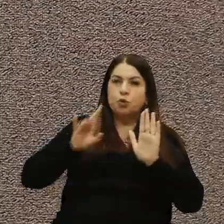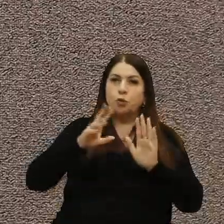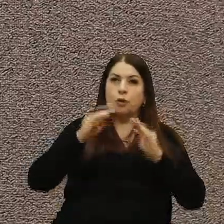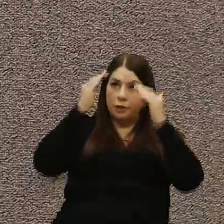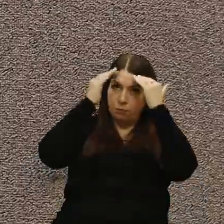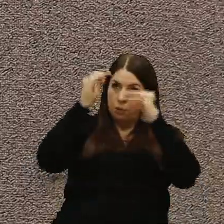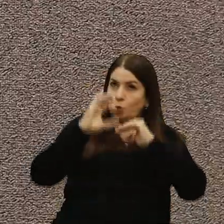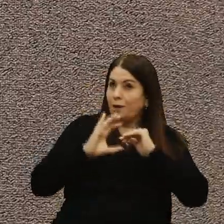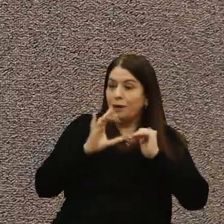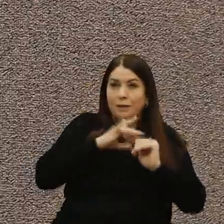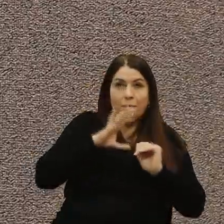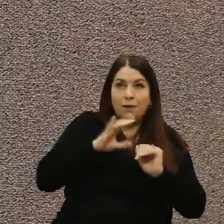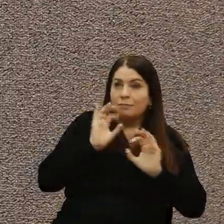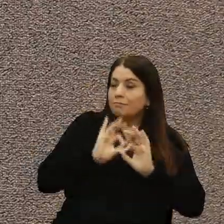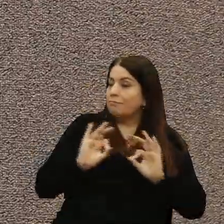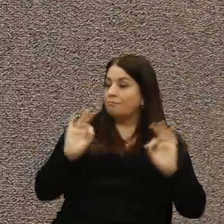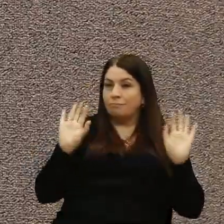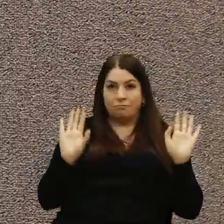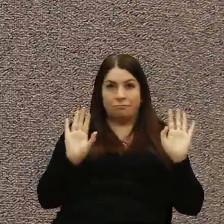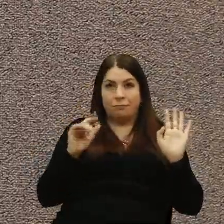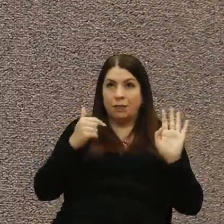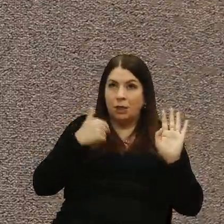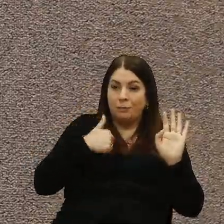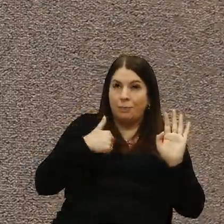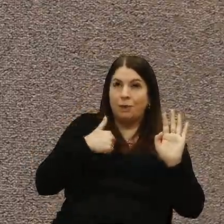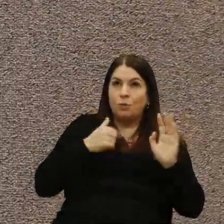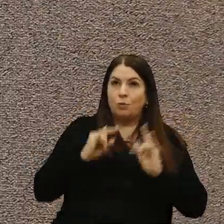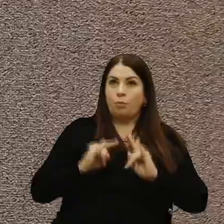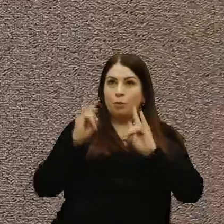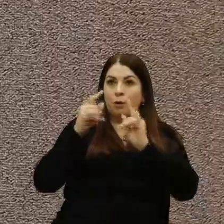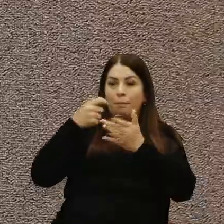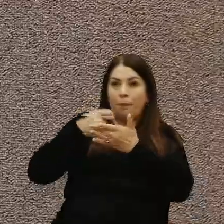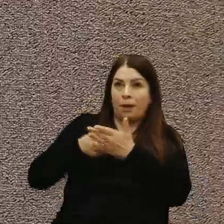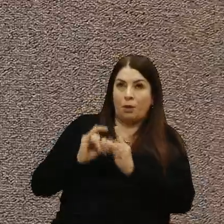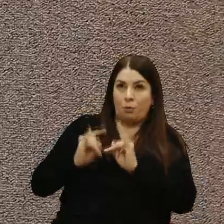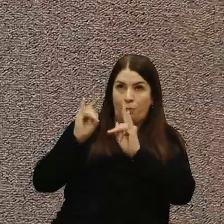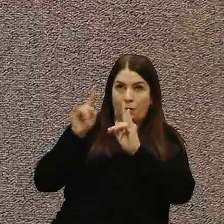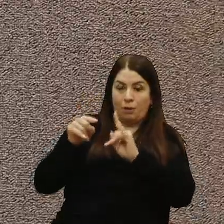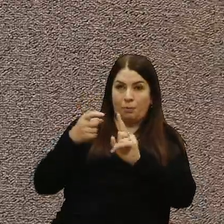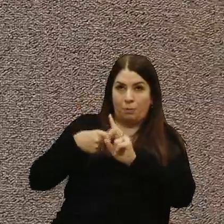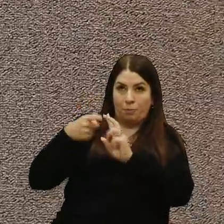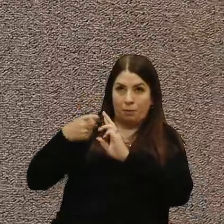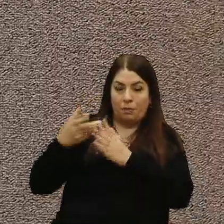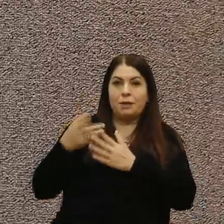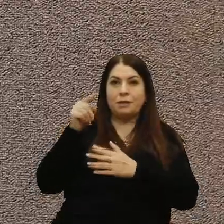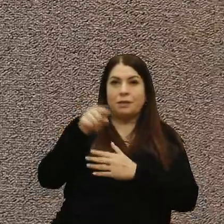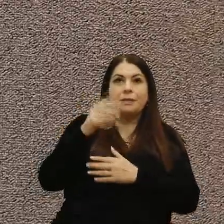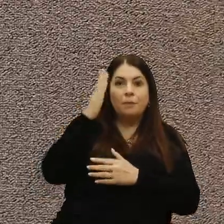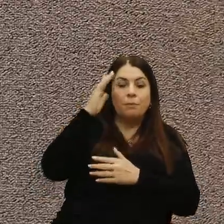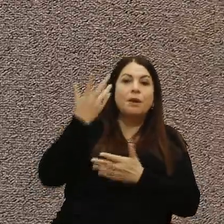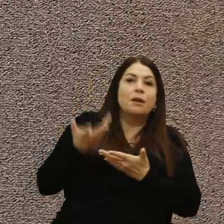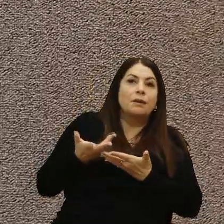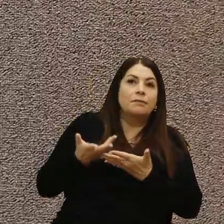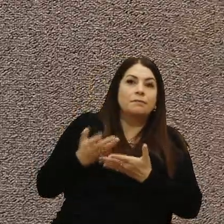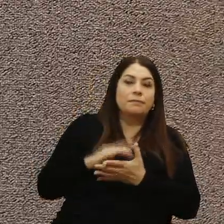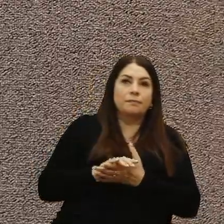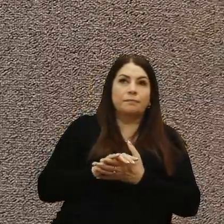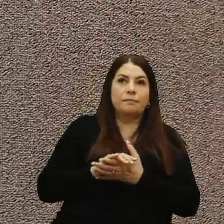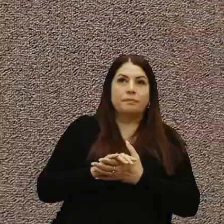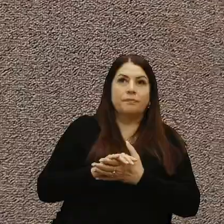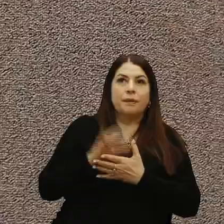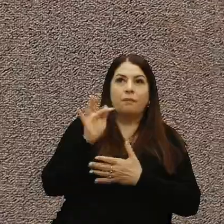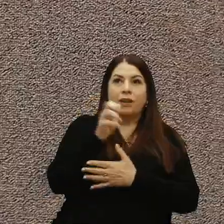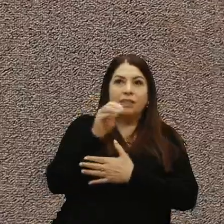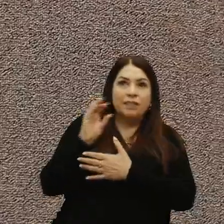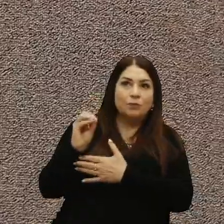respeita o que ele teme, simples assim. O meu condomínio, eu ia pagar condomínio, eu ia pagar a mensalidade dele, sabe para quem, vereador Bortola? Para